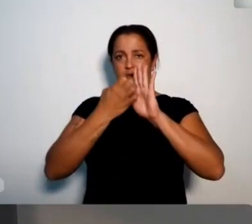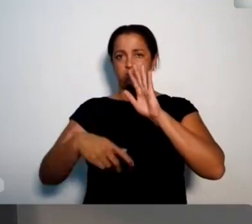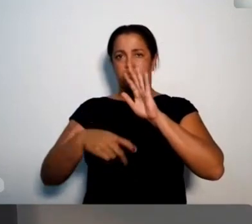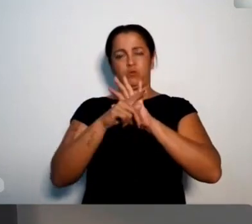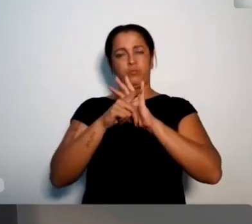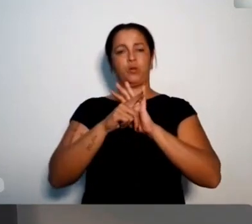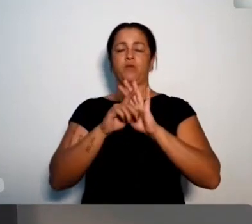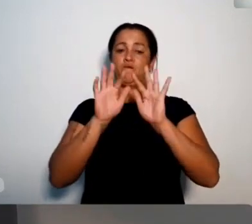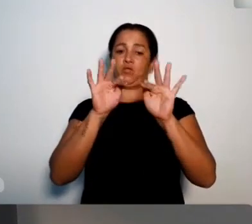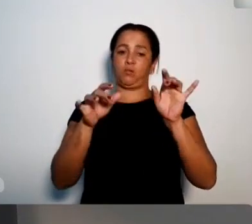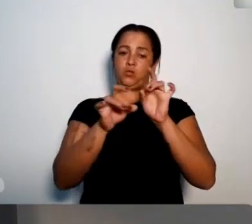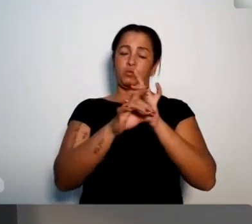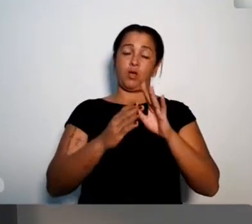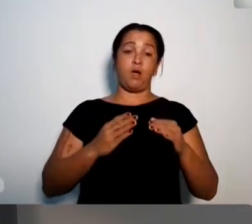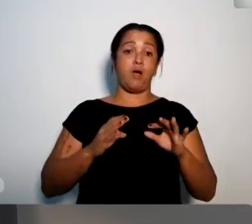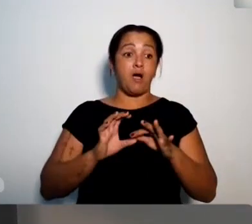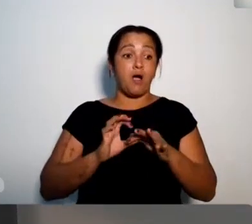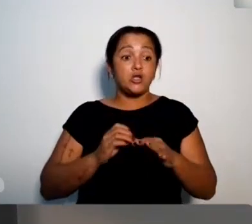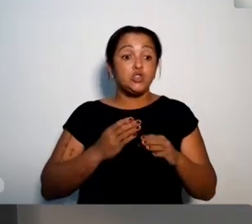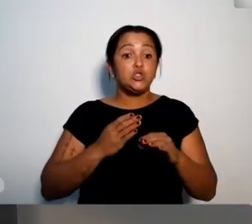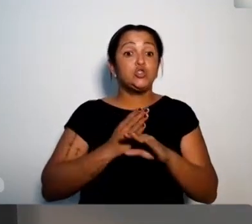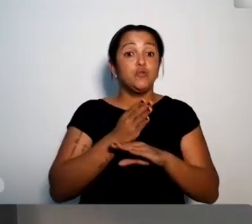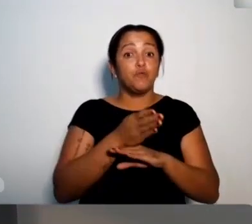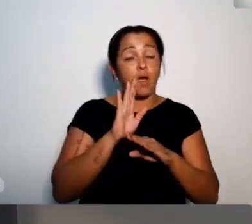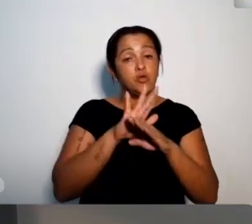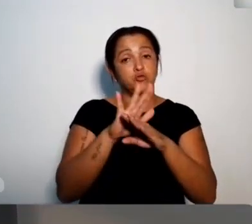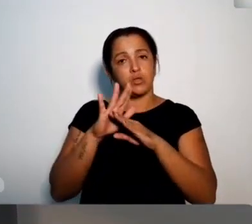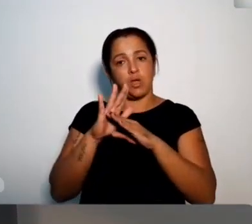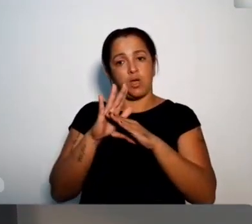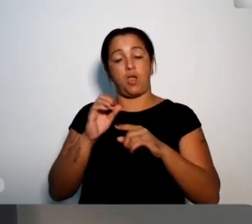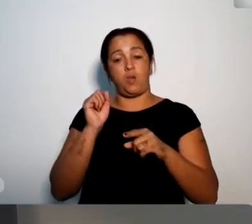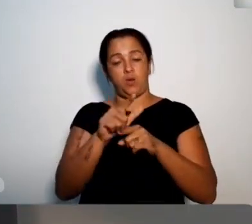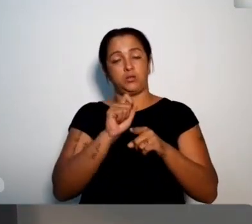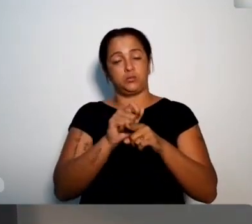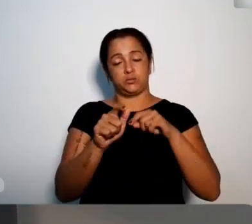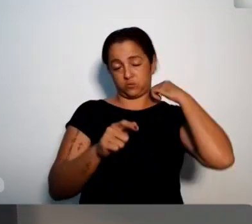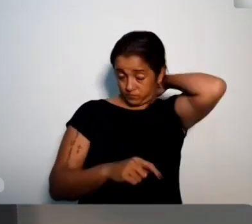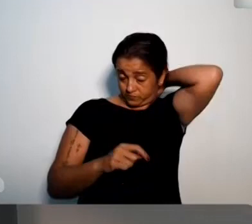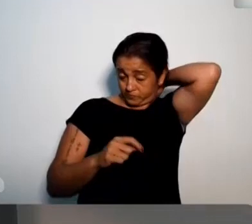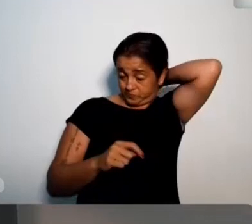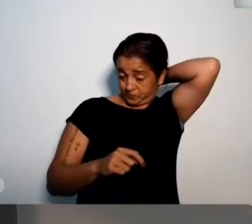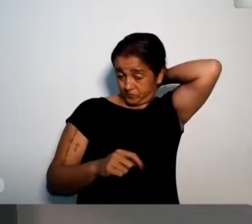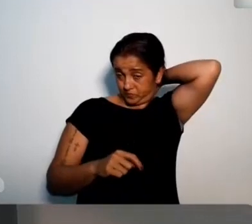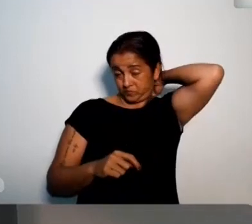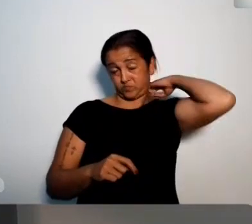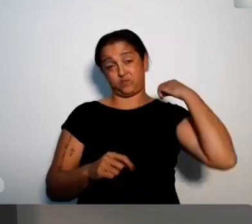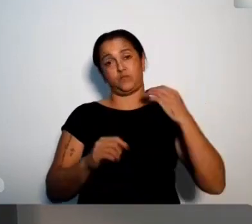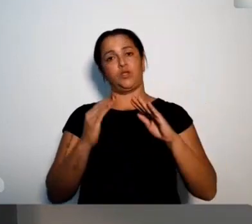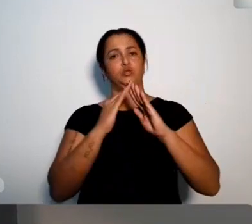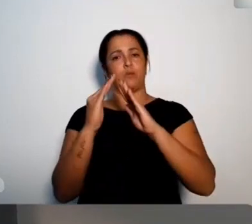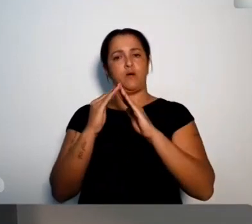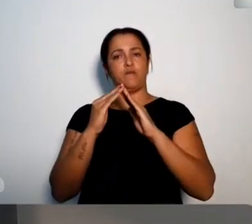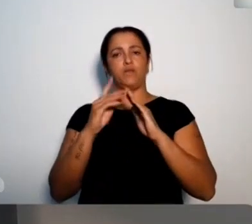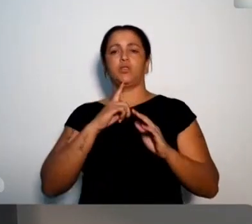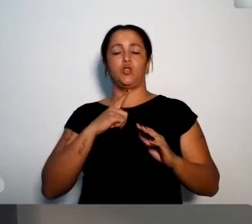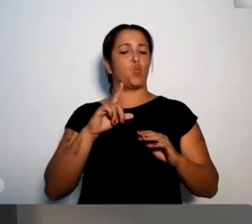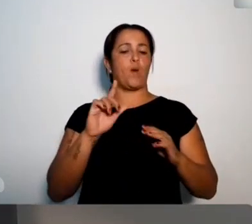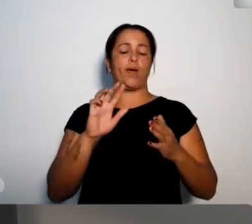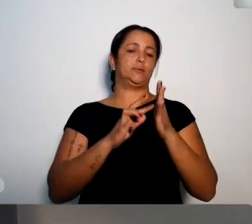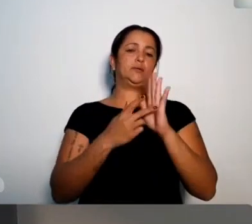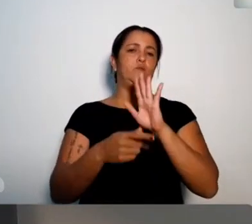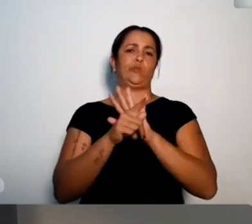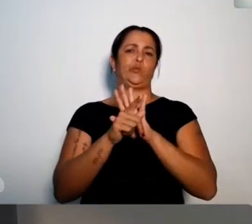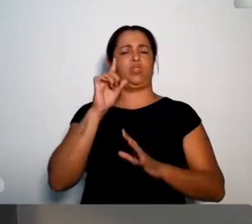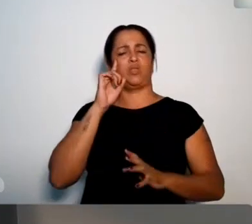a locação de imóveis, né, nós estamos acrescendo isso à lei, isso não significa que na data de hoje elas já não façam esse pagamento,